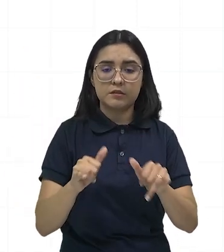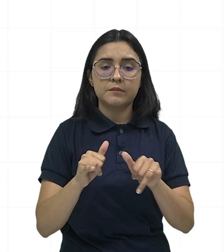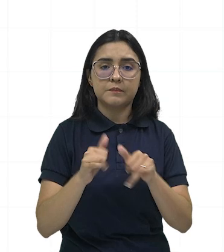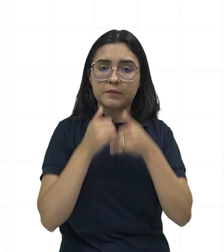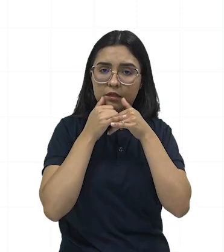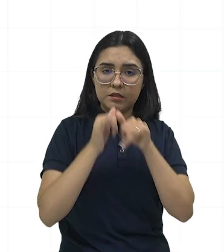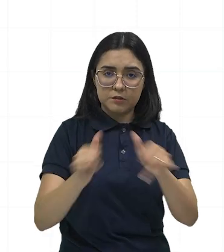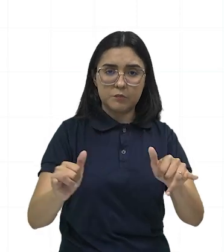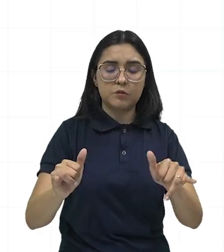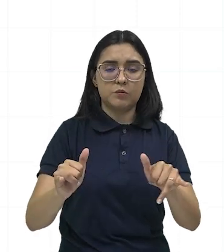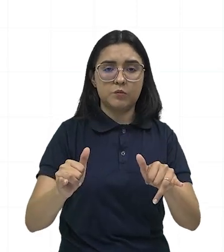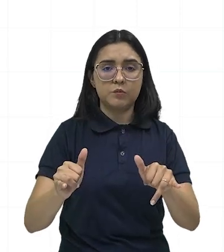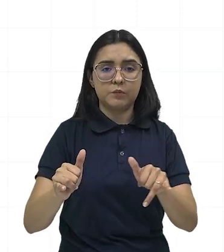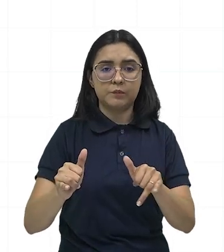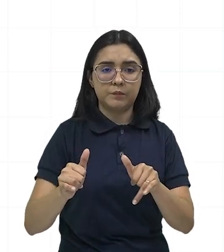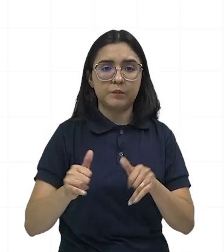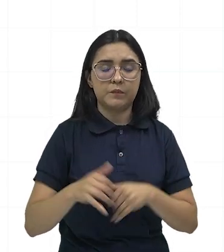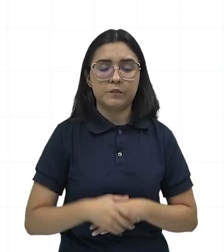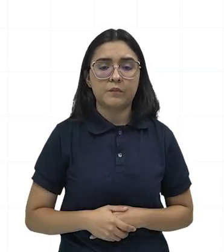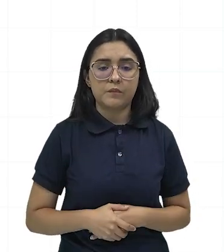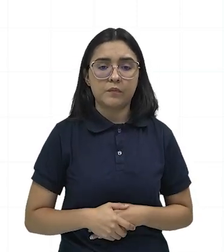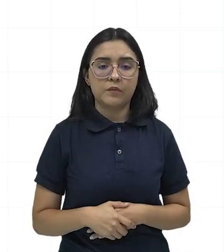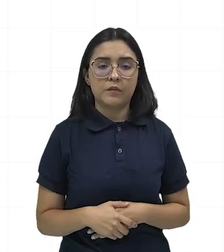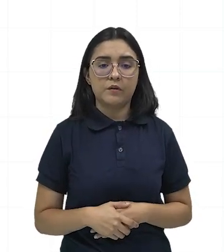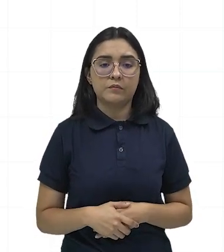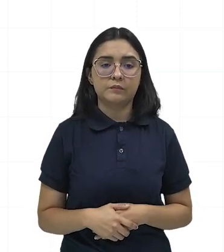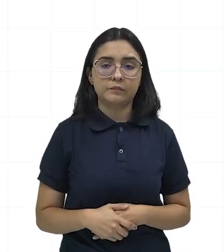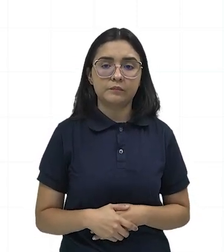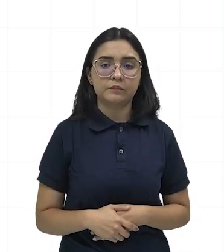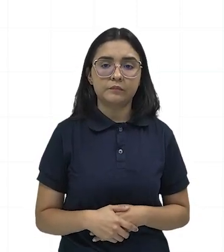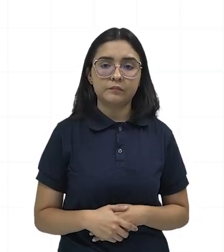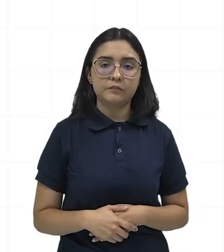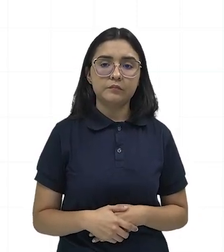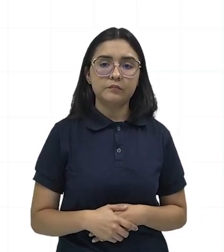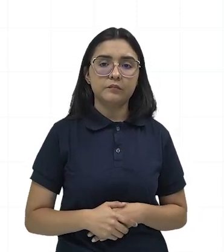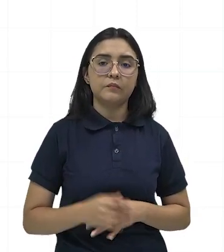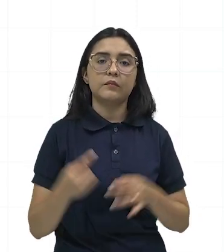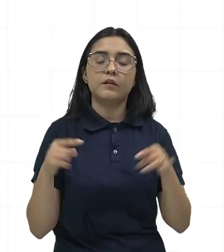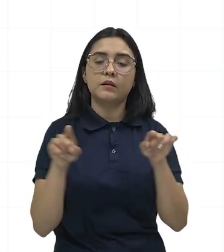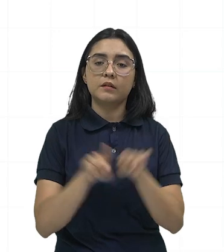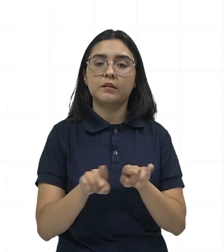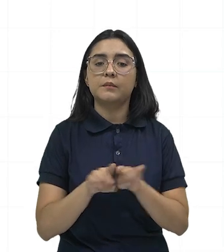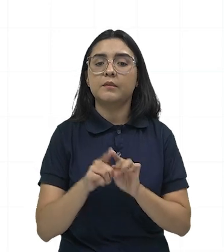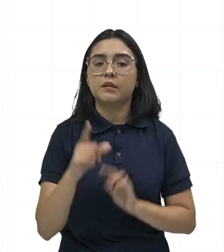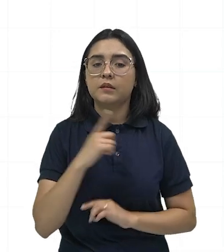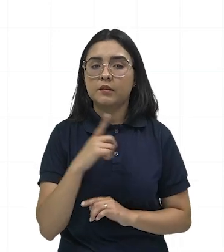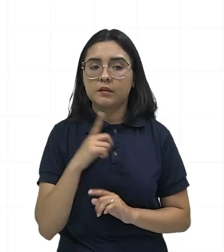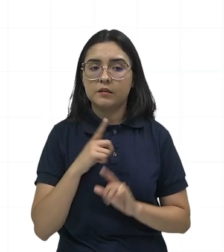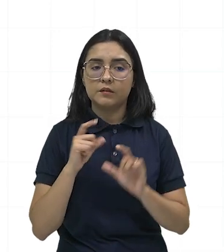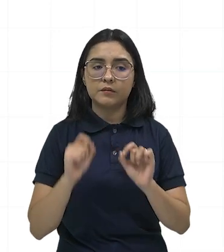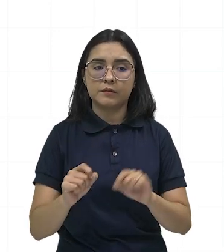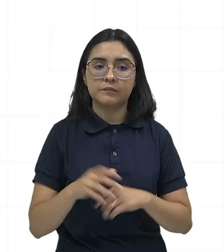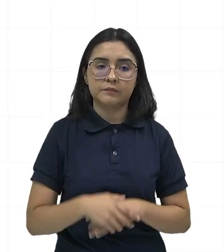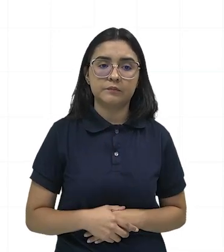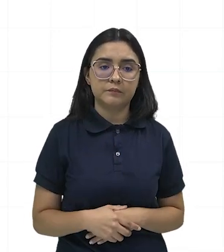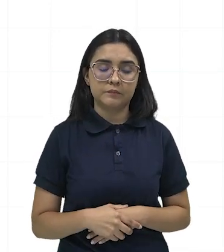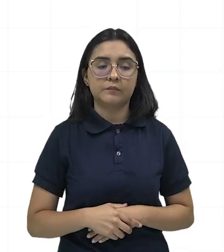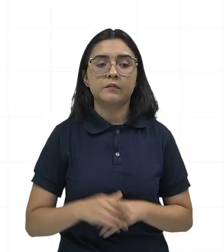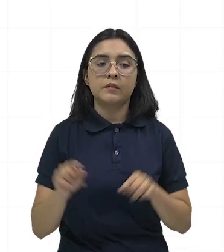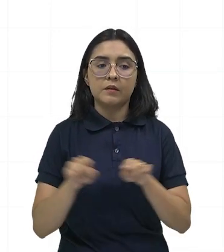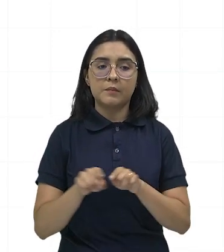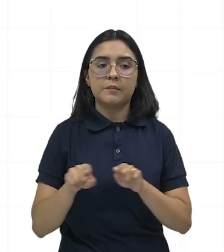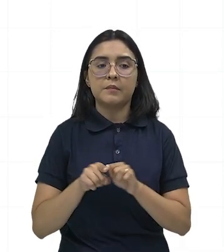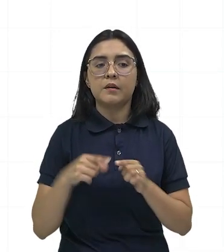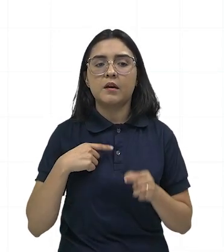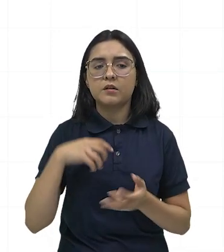distribuir essa eletricidade aí pelas redes, certo? Temos ainda as usinas